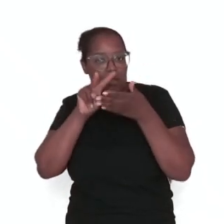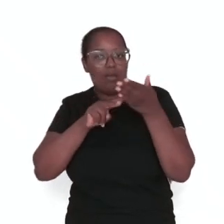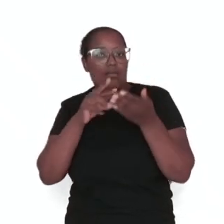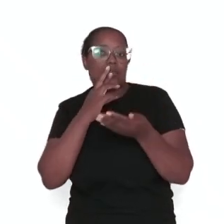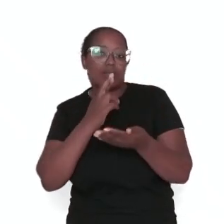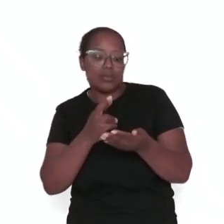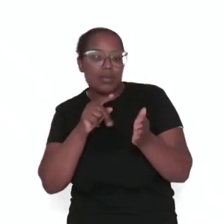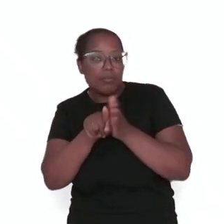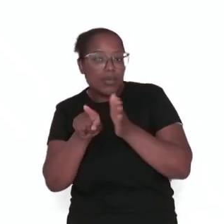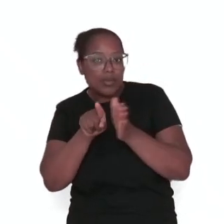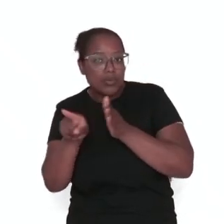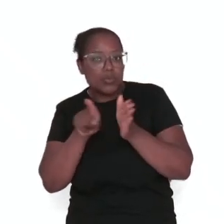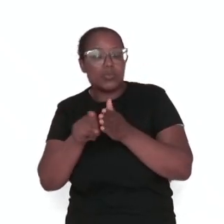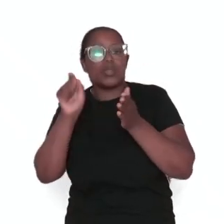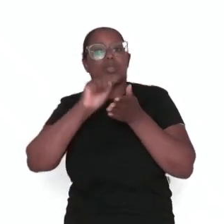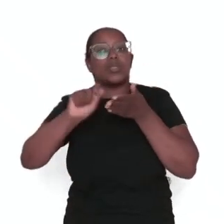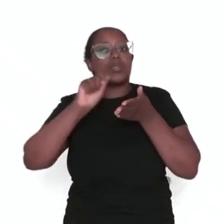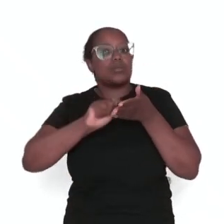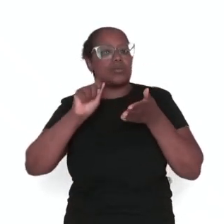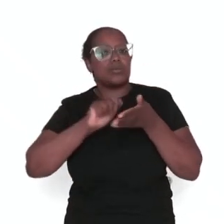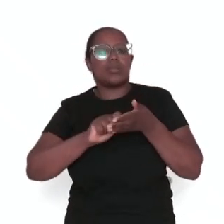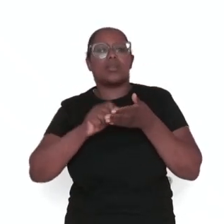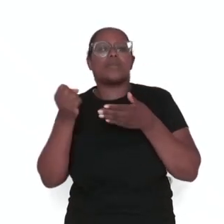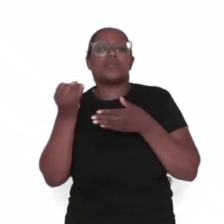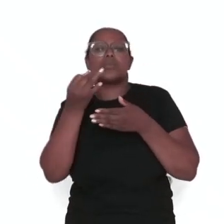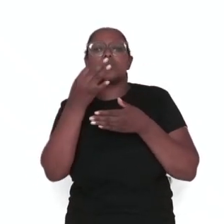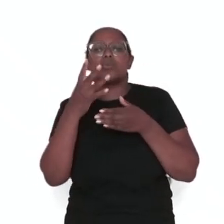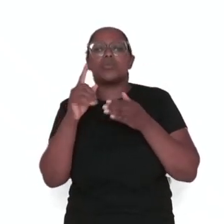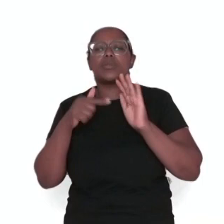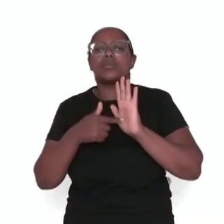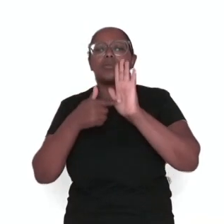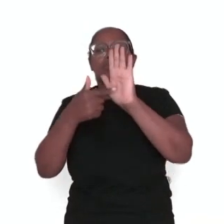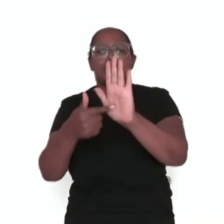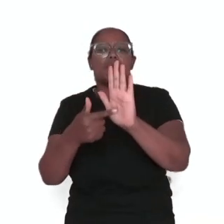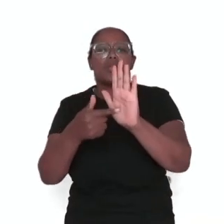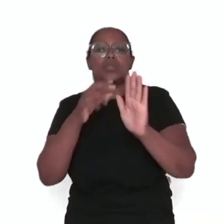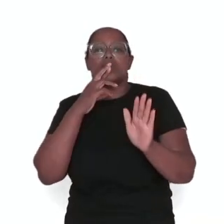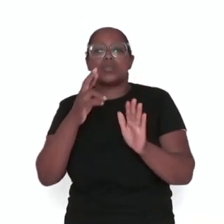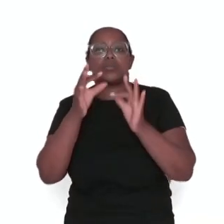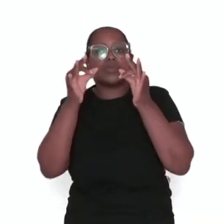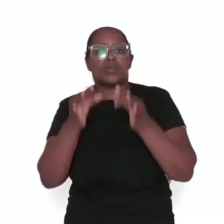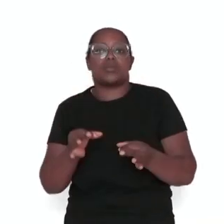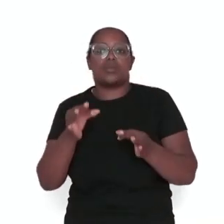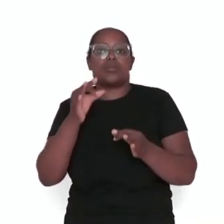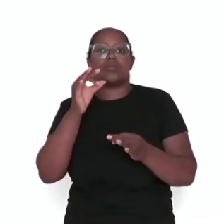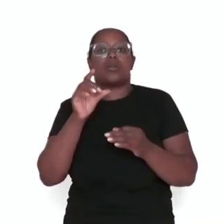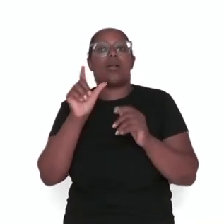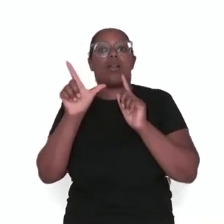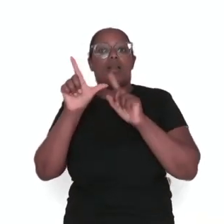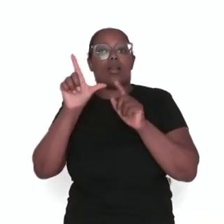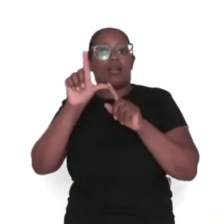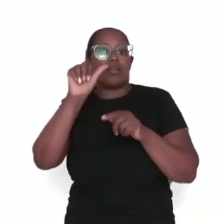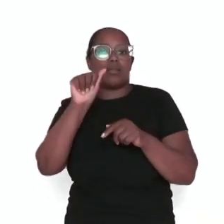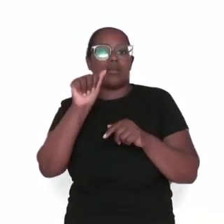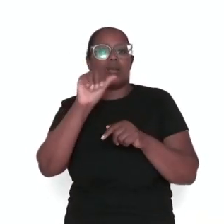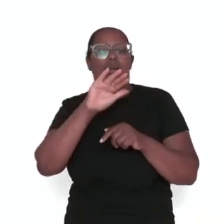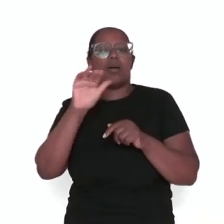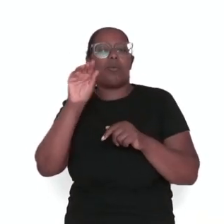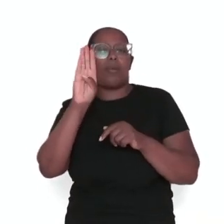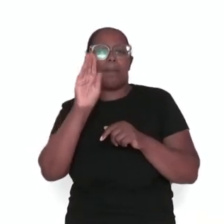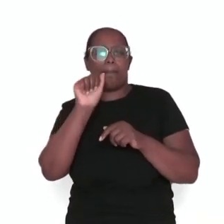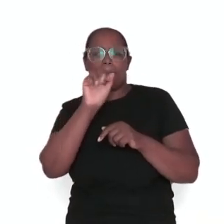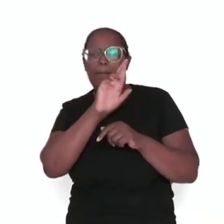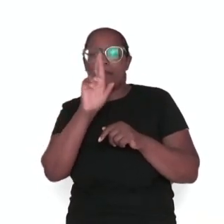e escreva o número que representa a medida indicada na forma decimal. Letra A. Uma barra de